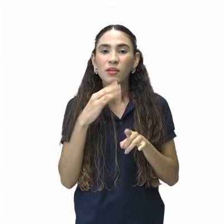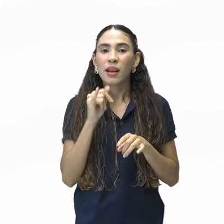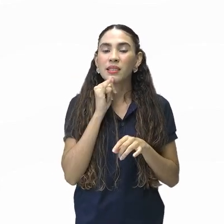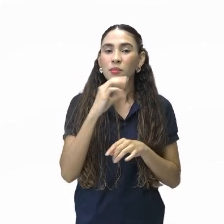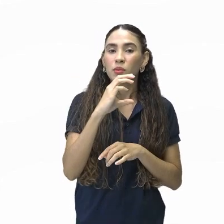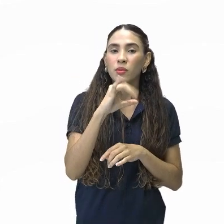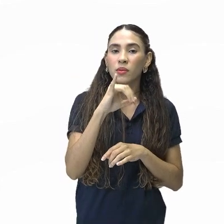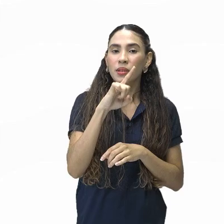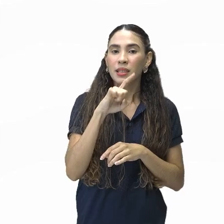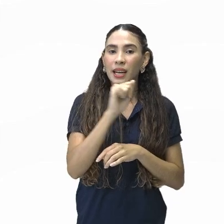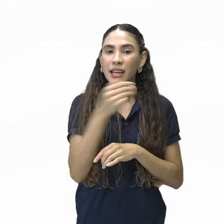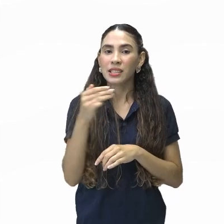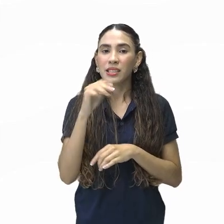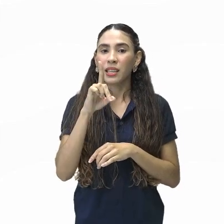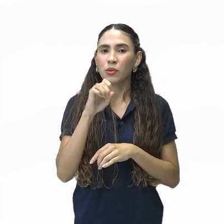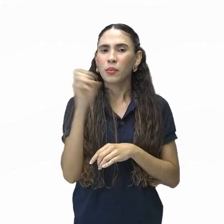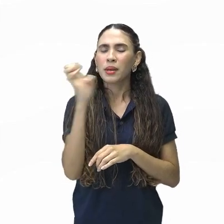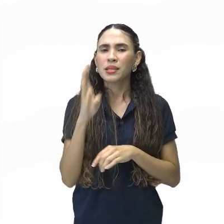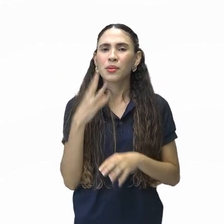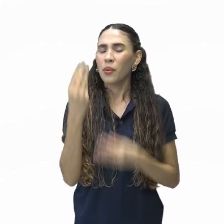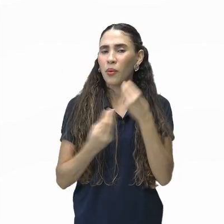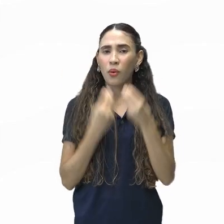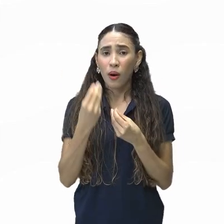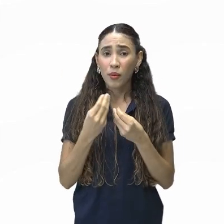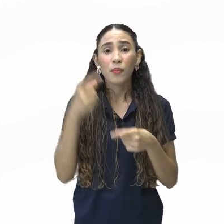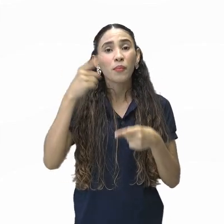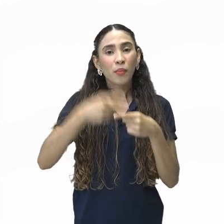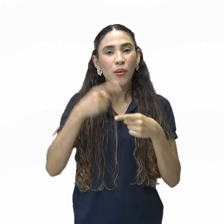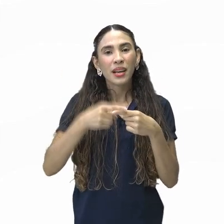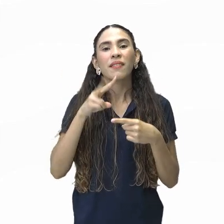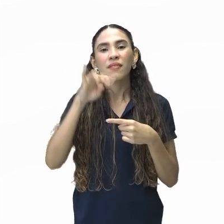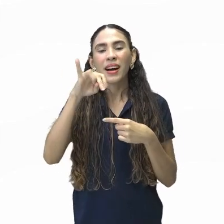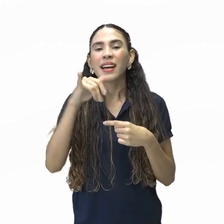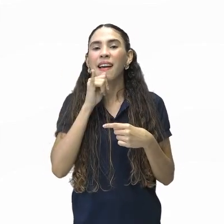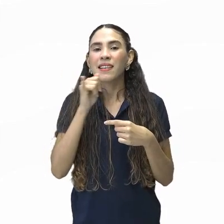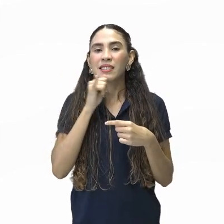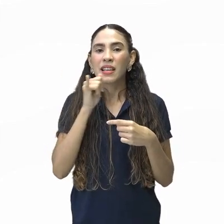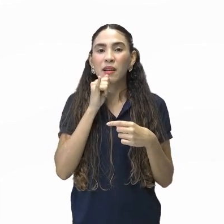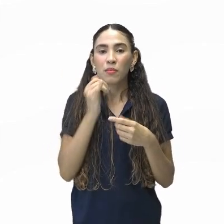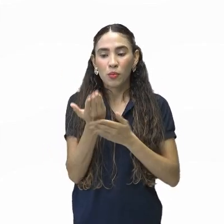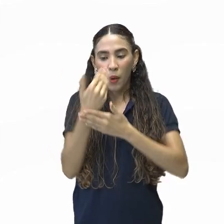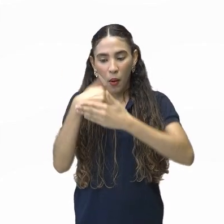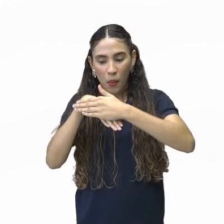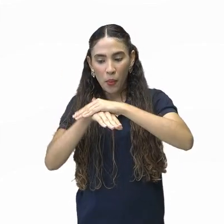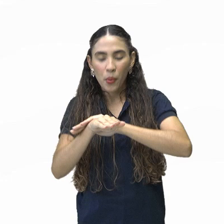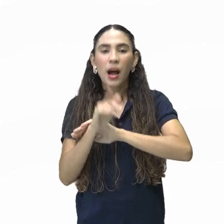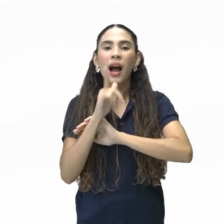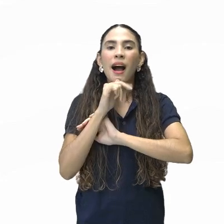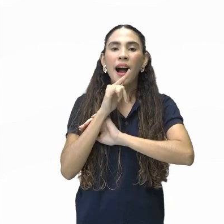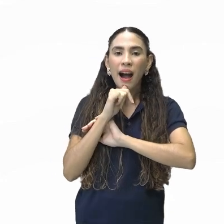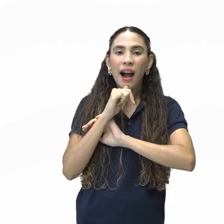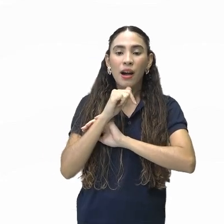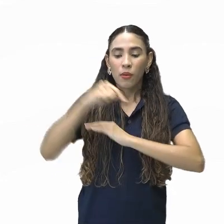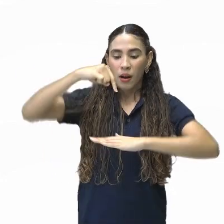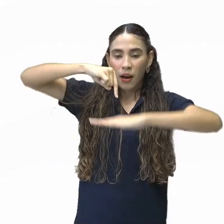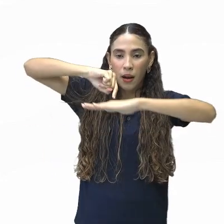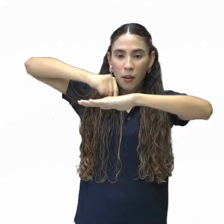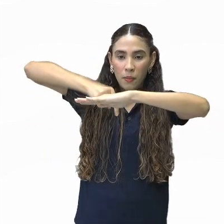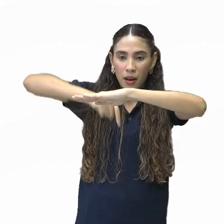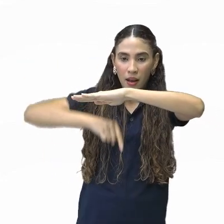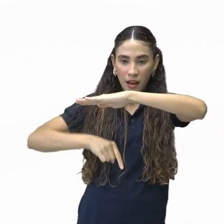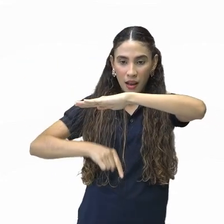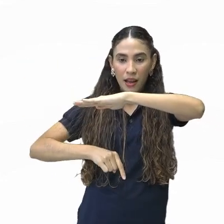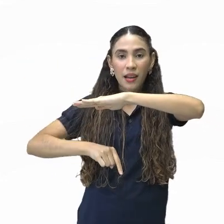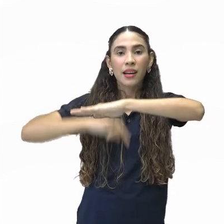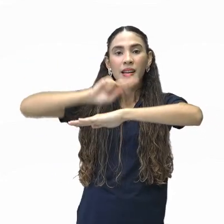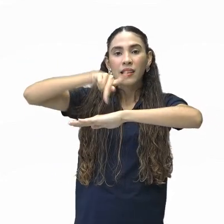d'água do Brasil. Como assim, né? Porque ela vai fazer uma grande reserva de água subterrânea que depois